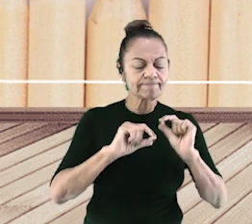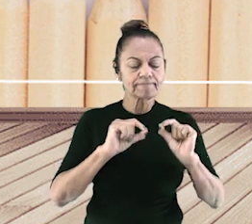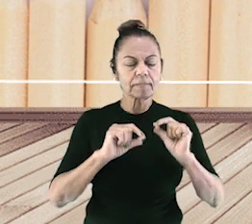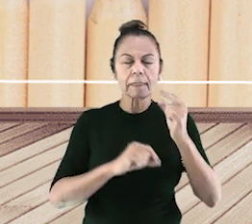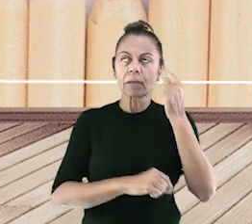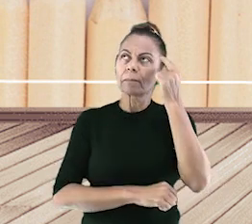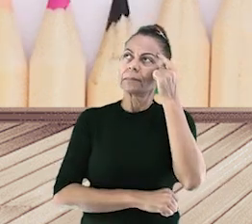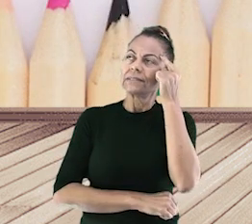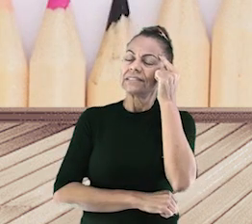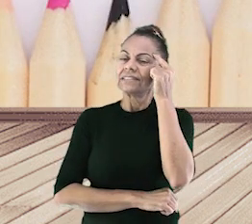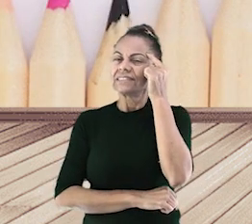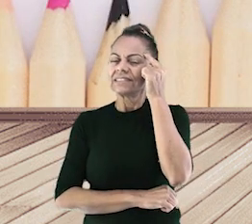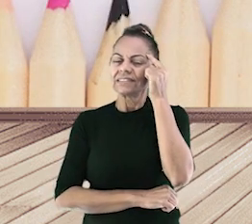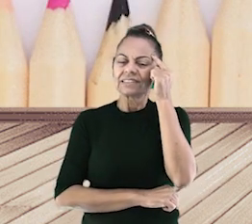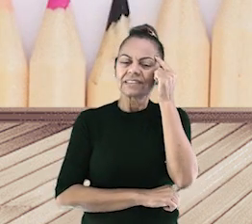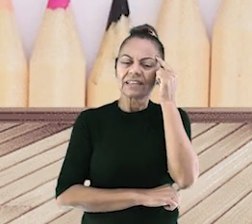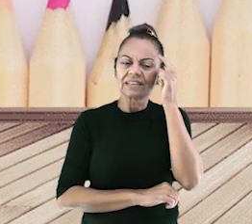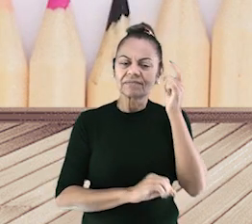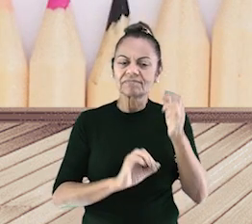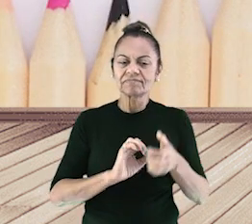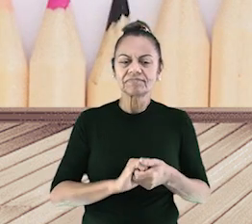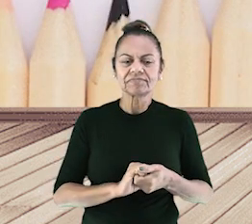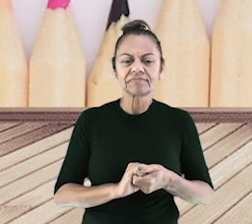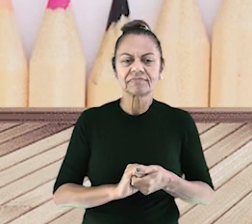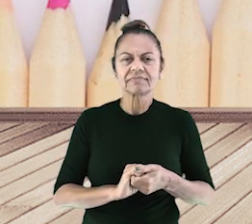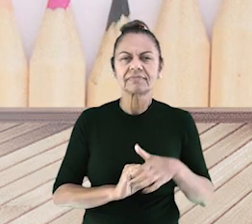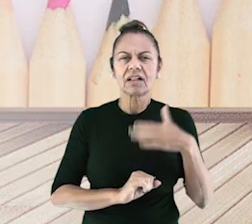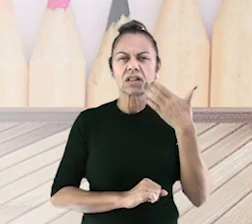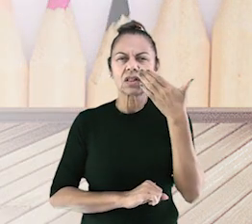eu pensar.